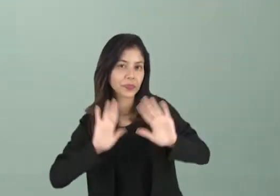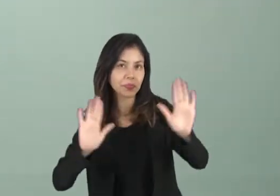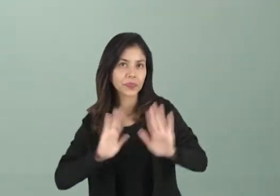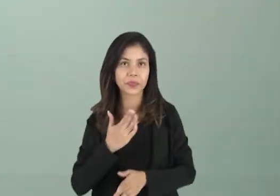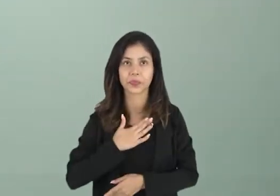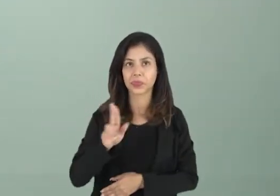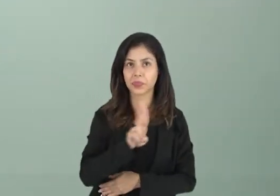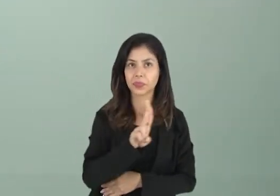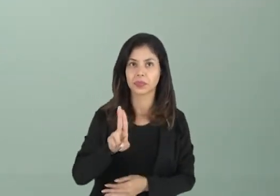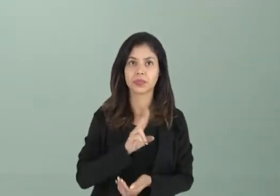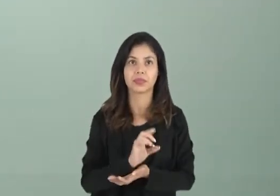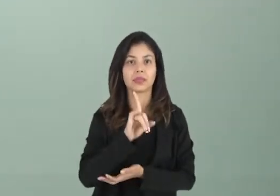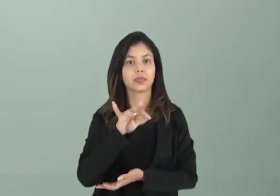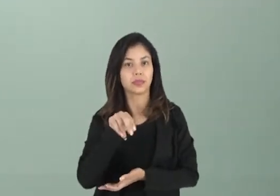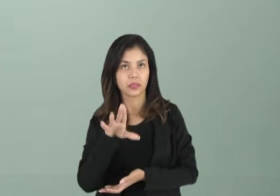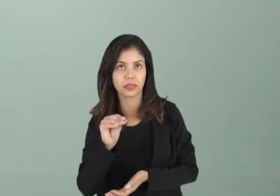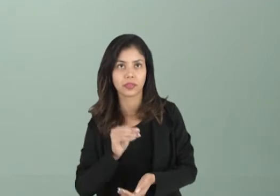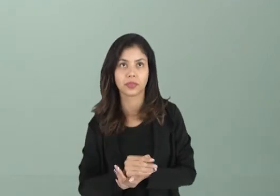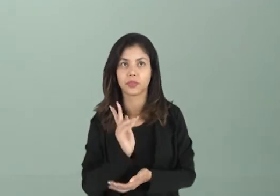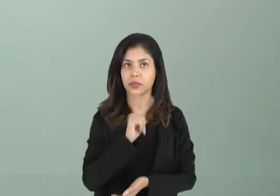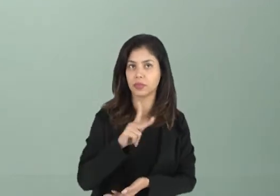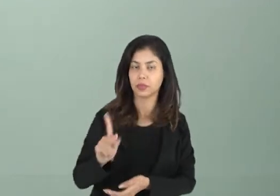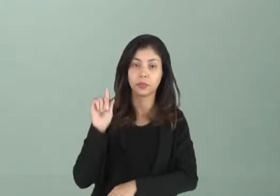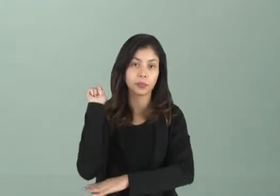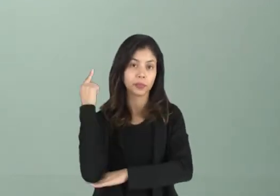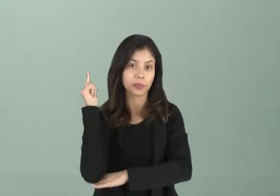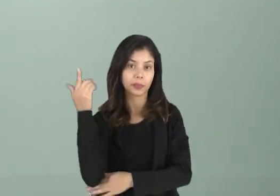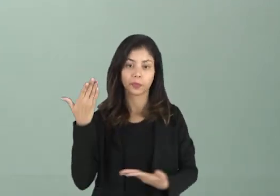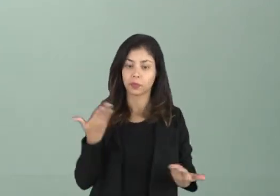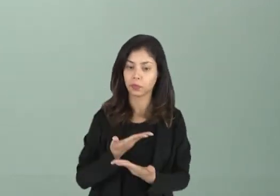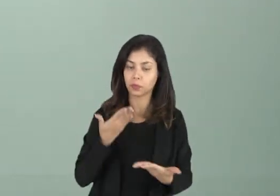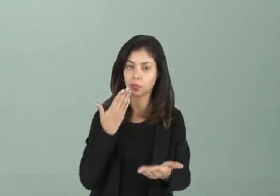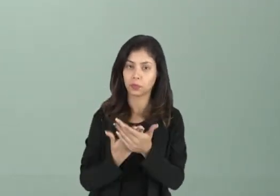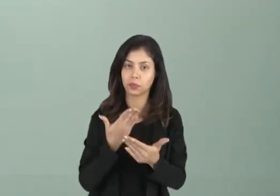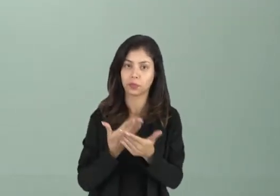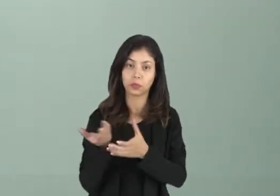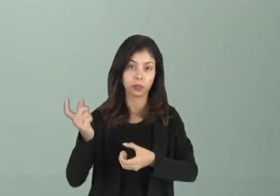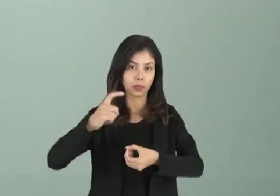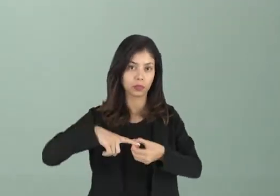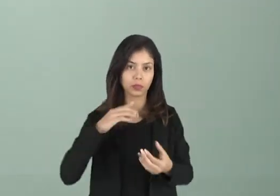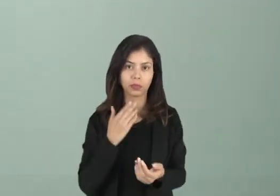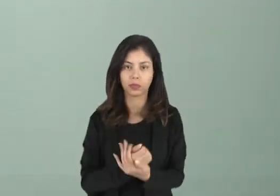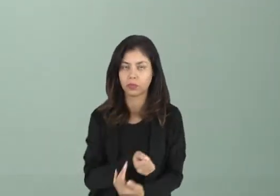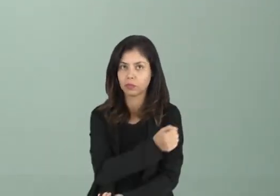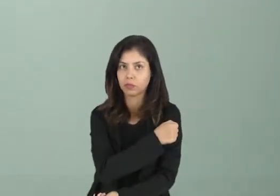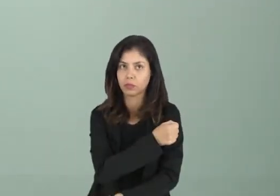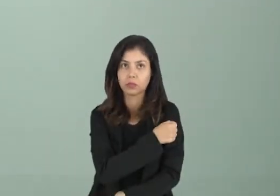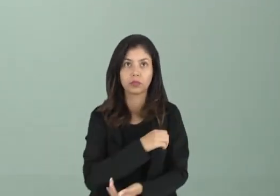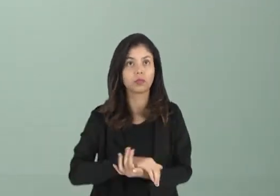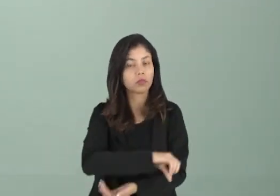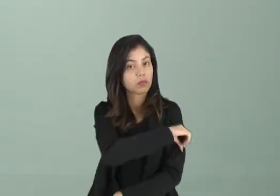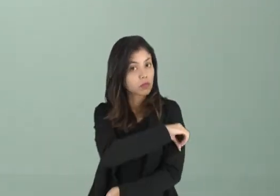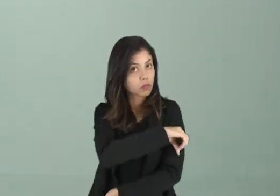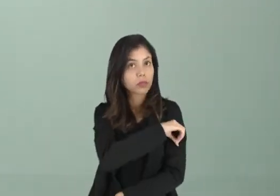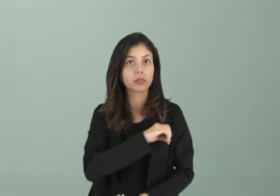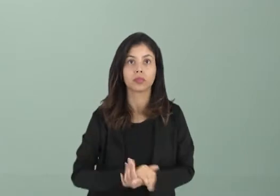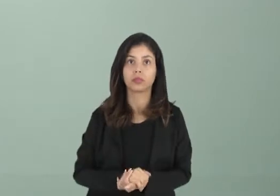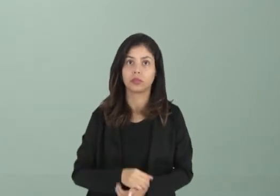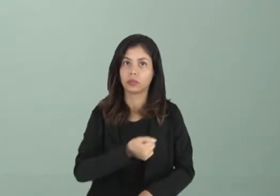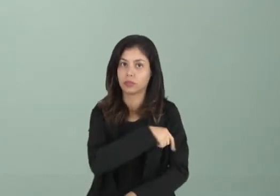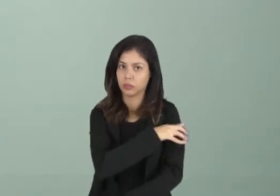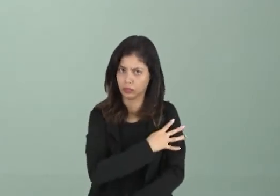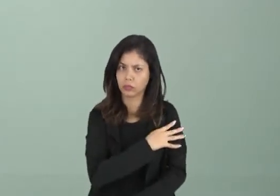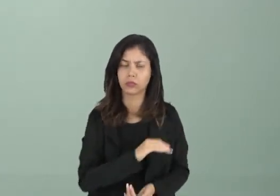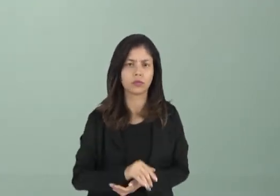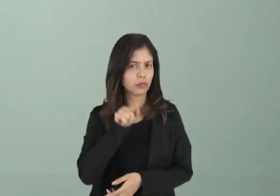Olá, meu nome é Cleilton Amaral, professor de Geografia, e o nosso estudo é voltado para os alunos do 9º ano do ensino fundamental.